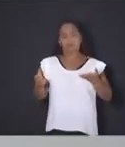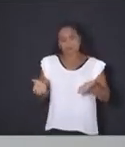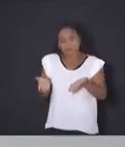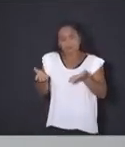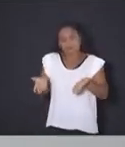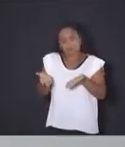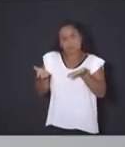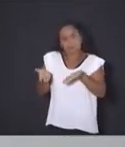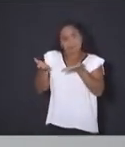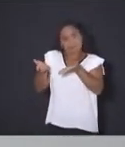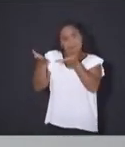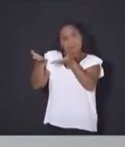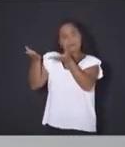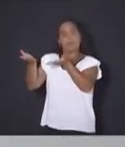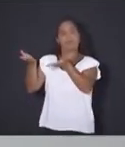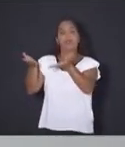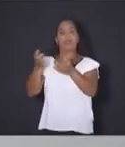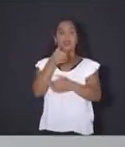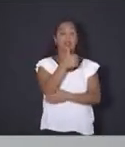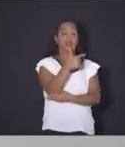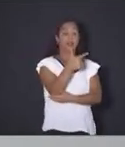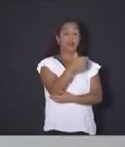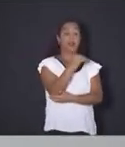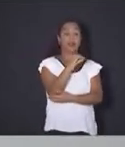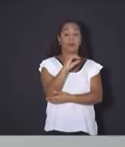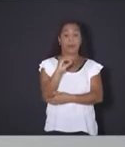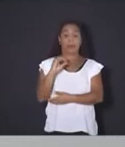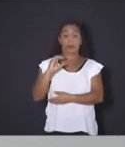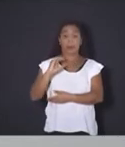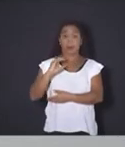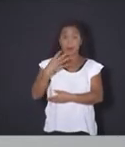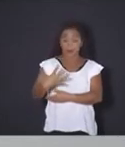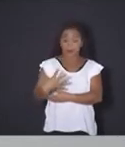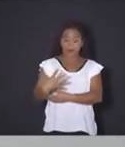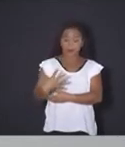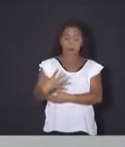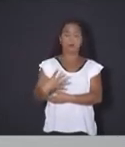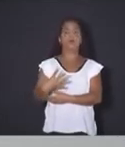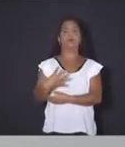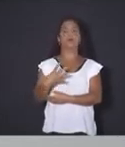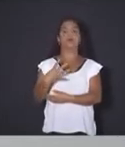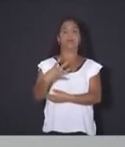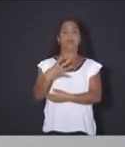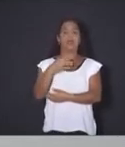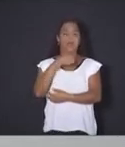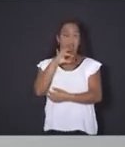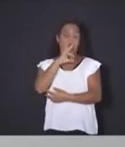tivemos a menor taxa de desemprego da história brasileira em 2014